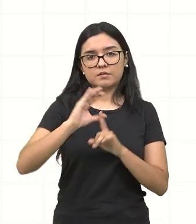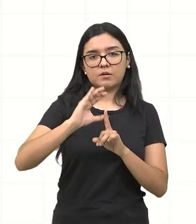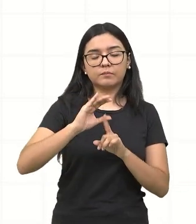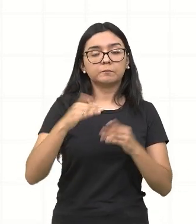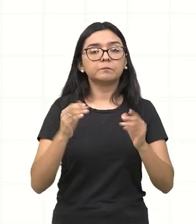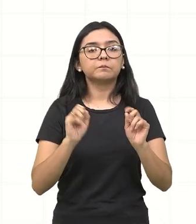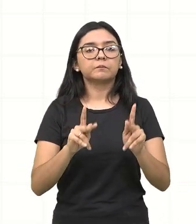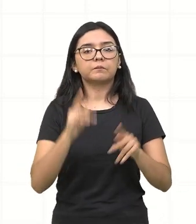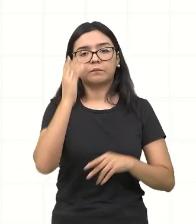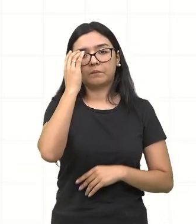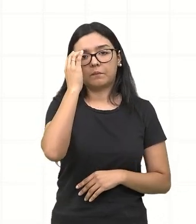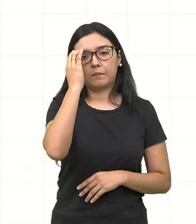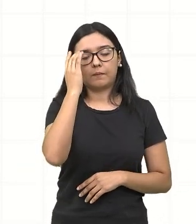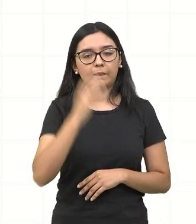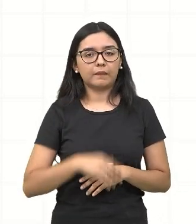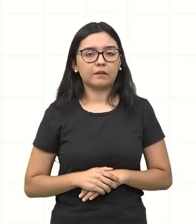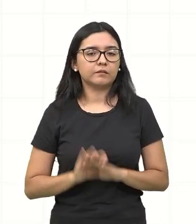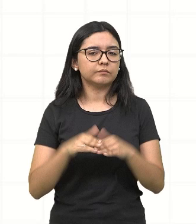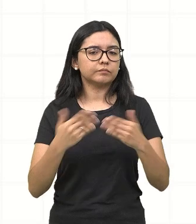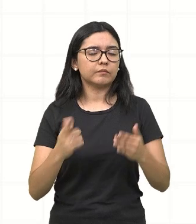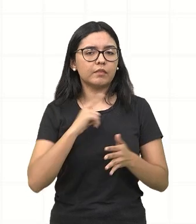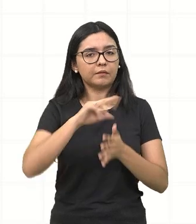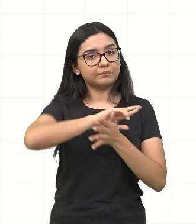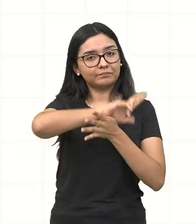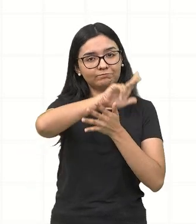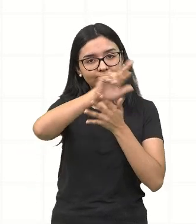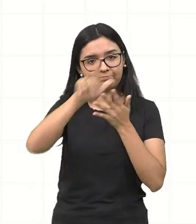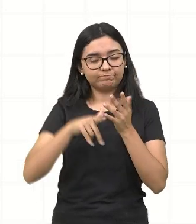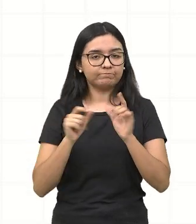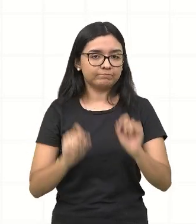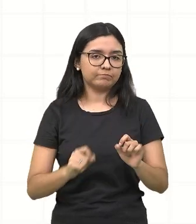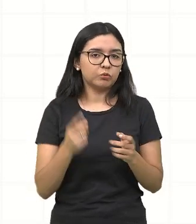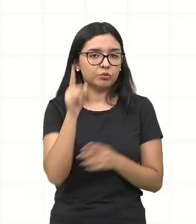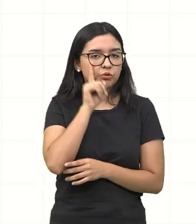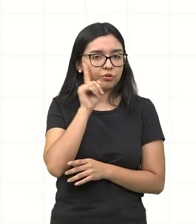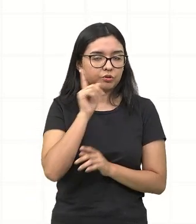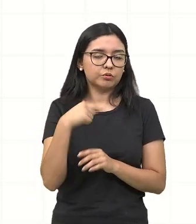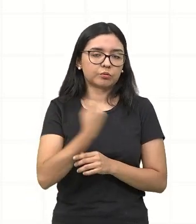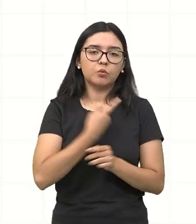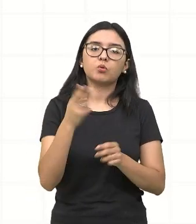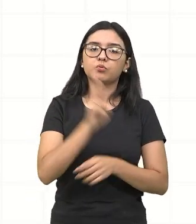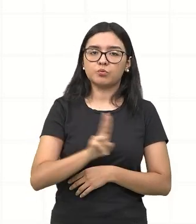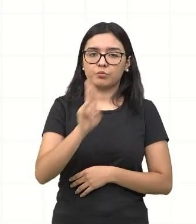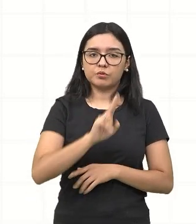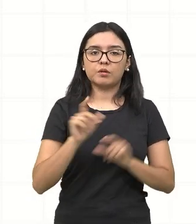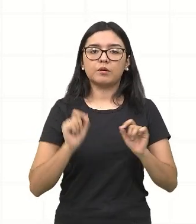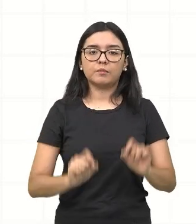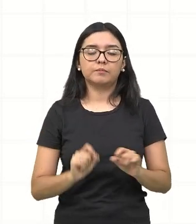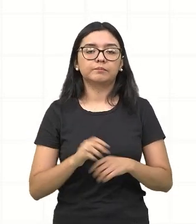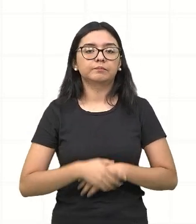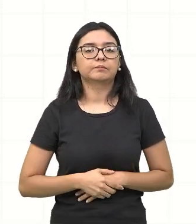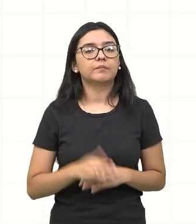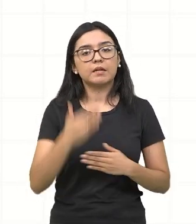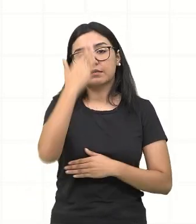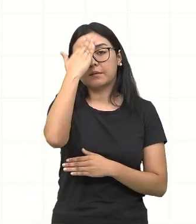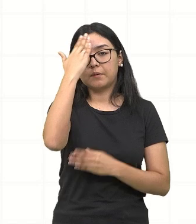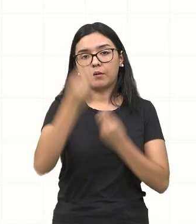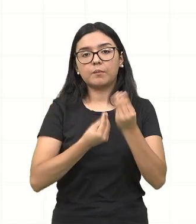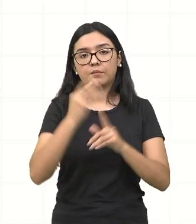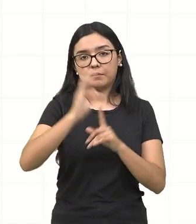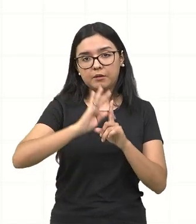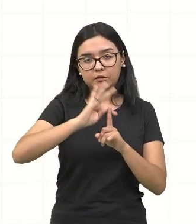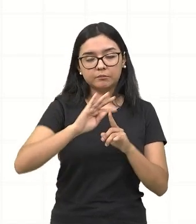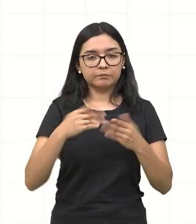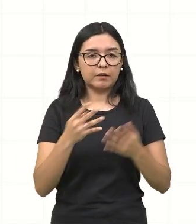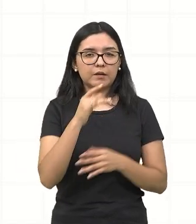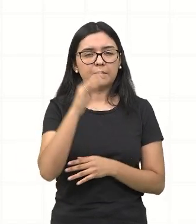aí, pessoal, tem o seguinte, ó. São inúmeras as situações no dia a dia que nós utilizamos as medidas de temperatura, tá legal?